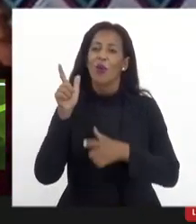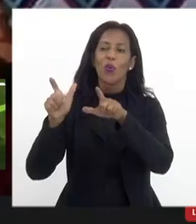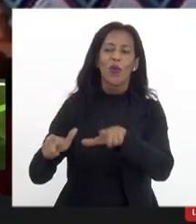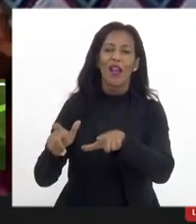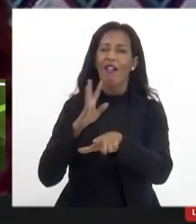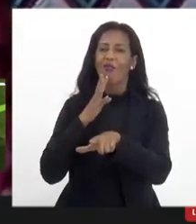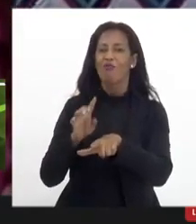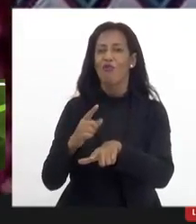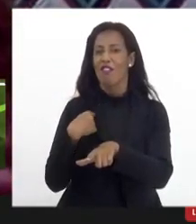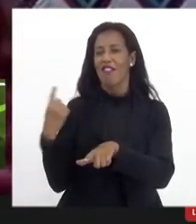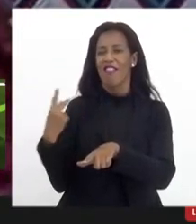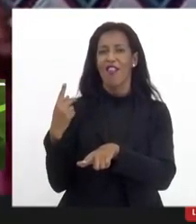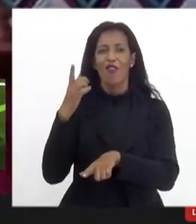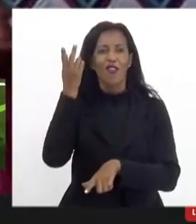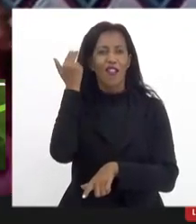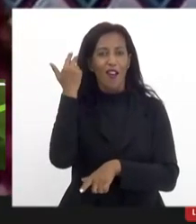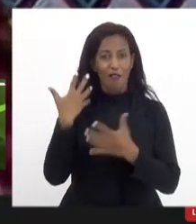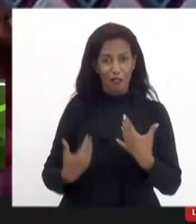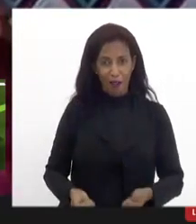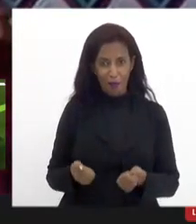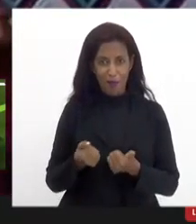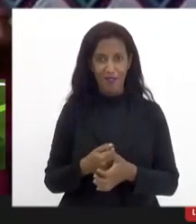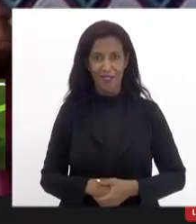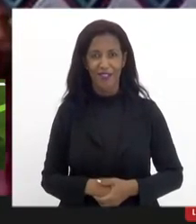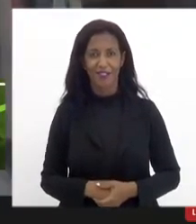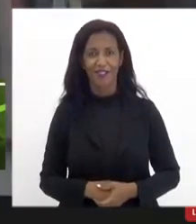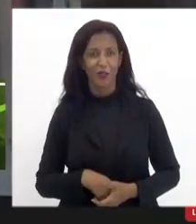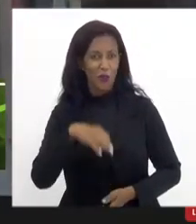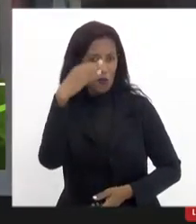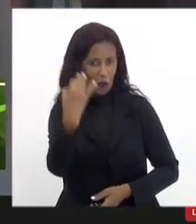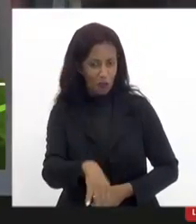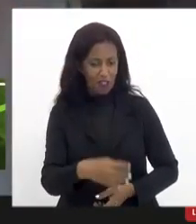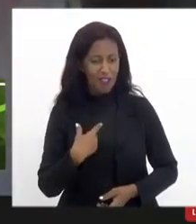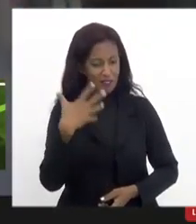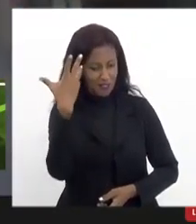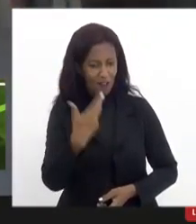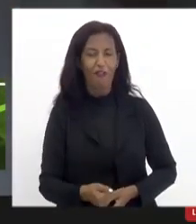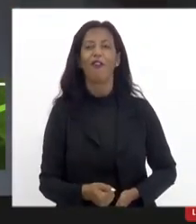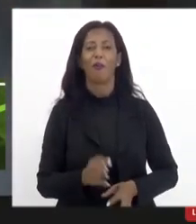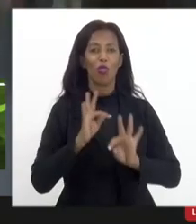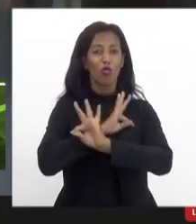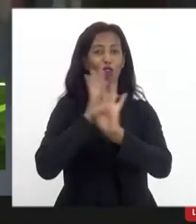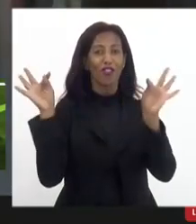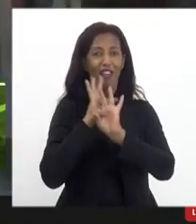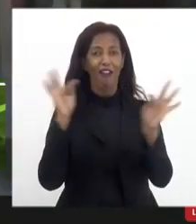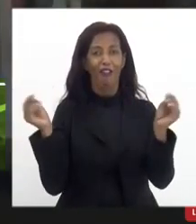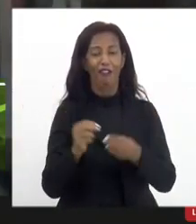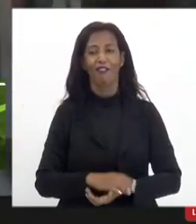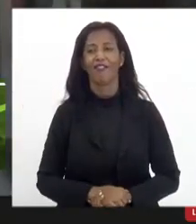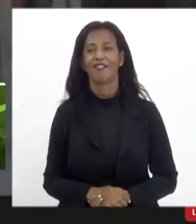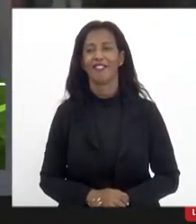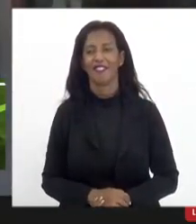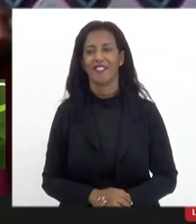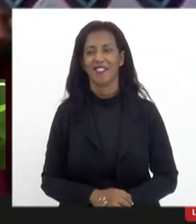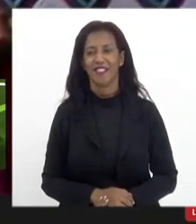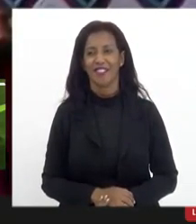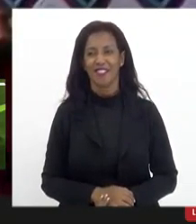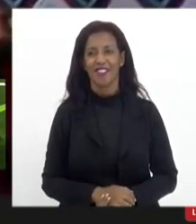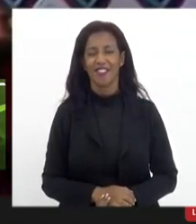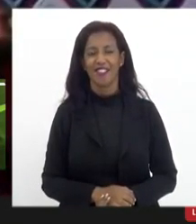né? Vamos eu e o deputado Eliomar. Vamos, Eliomar? Com certeza absoluta. Total, total. Vamos na